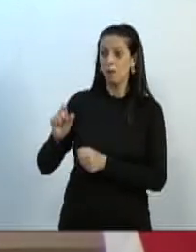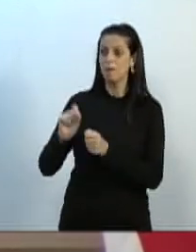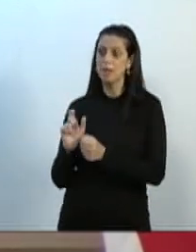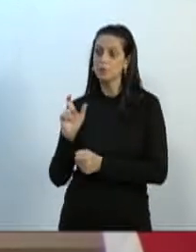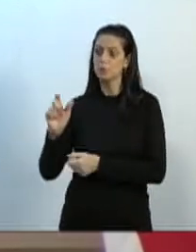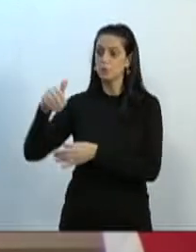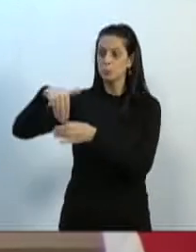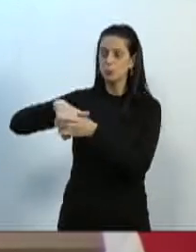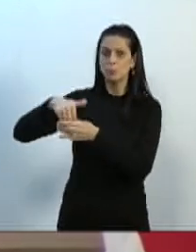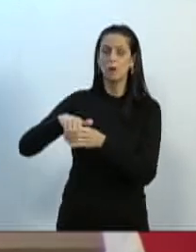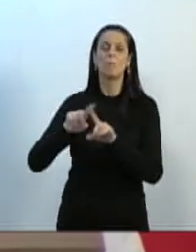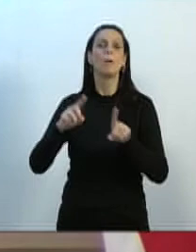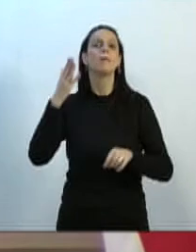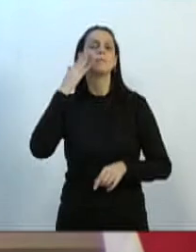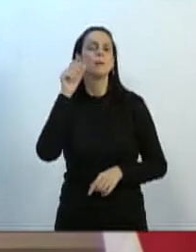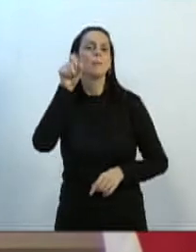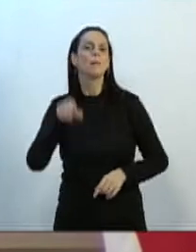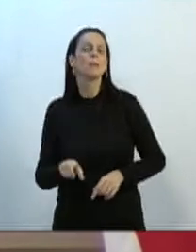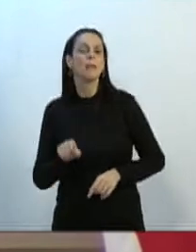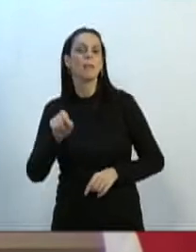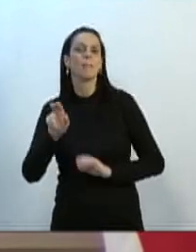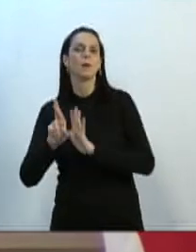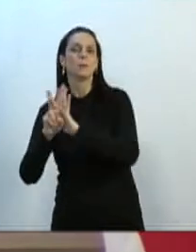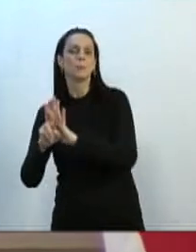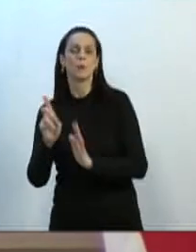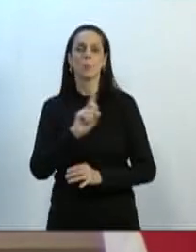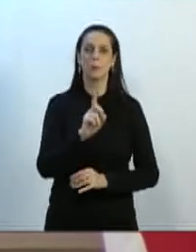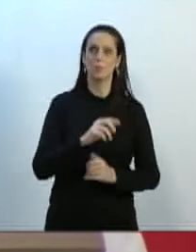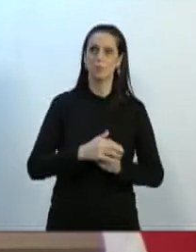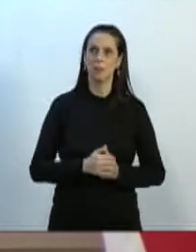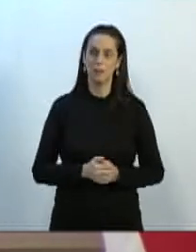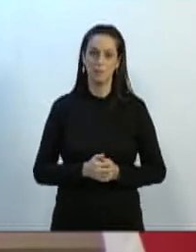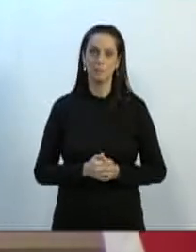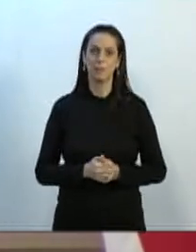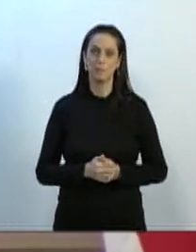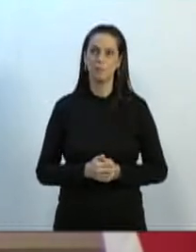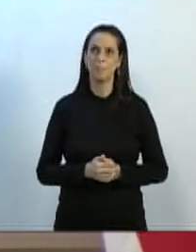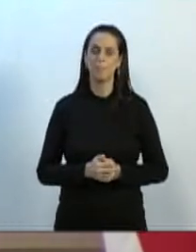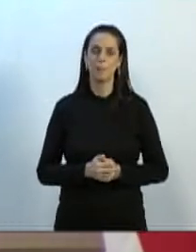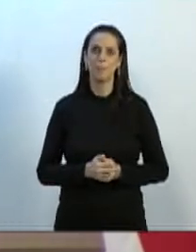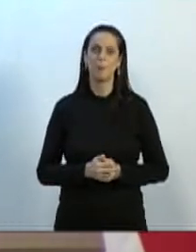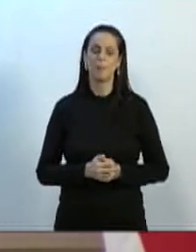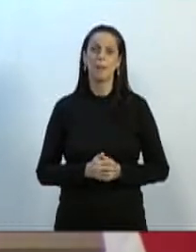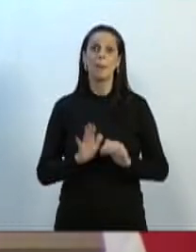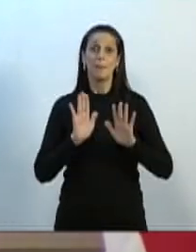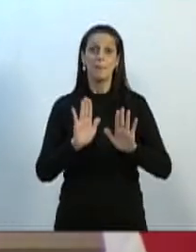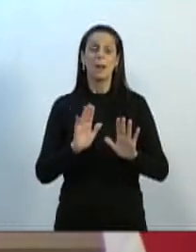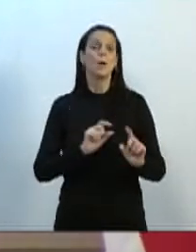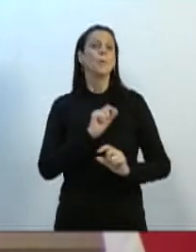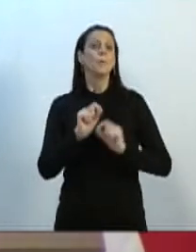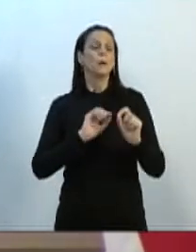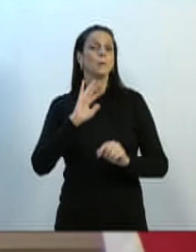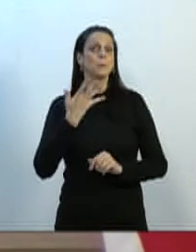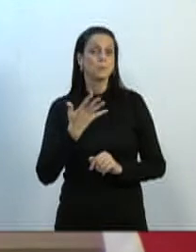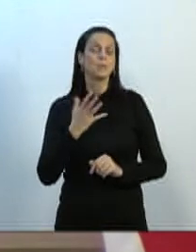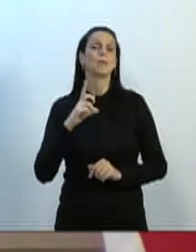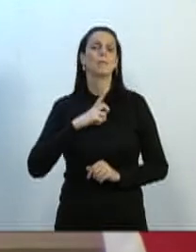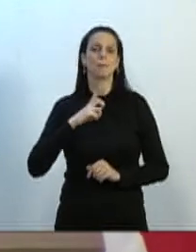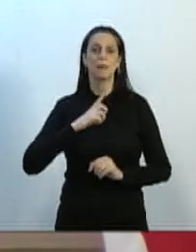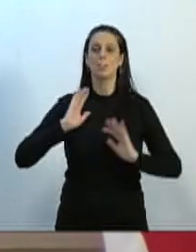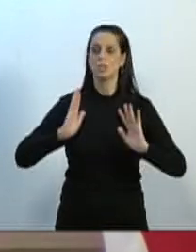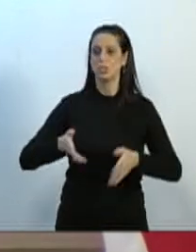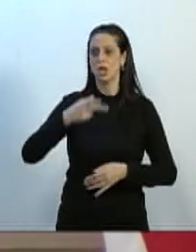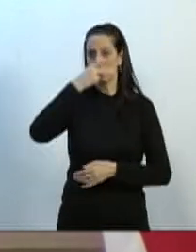muito bem quem os representa ou não. Os lobos se vestem em pele de cordeiro, mas acontece que já estão apostos.